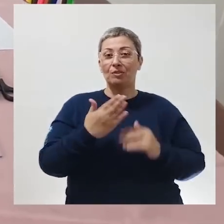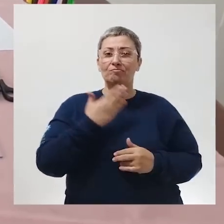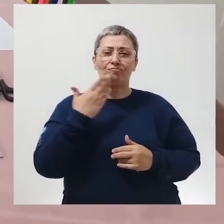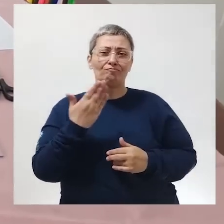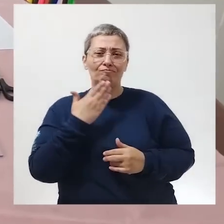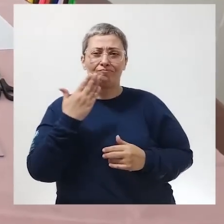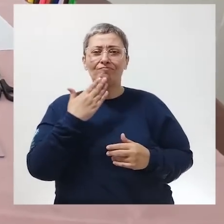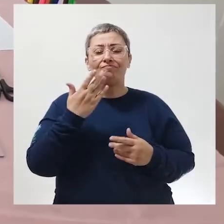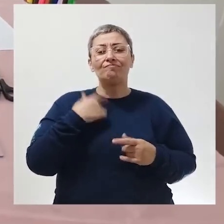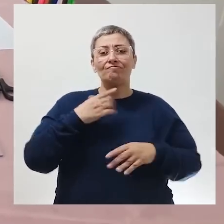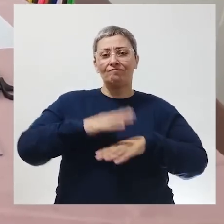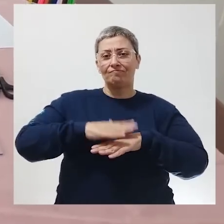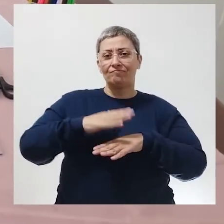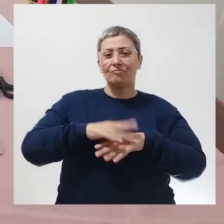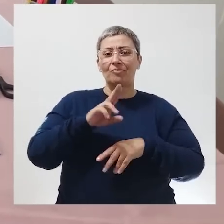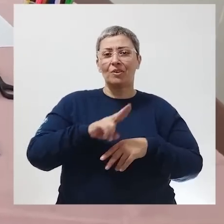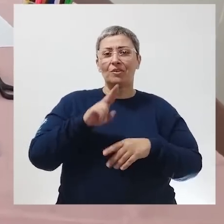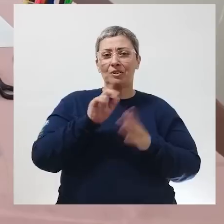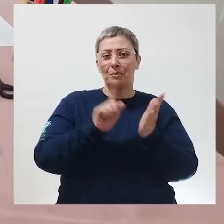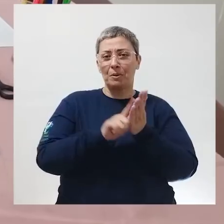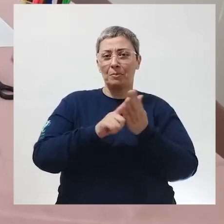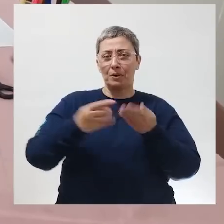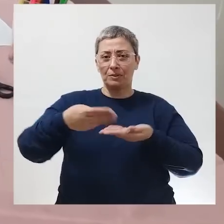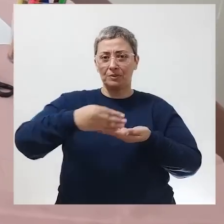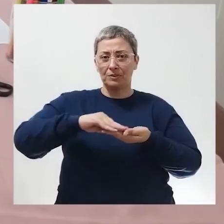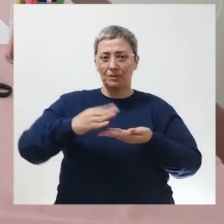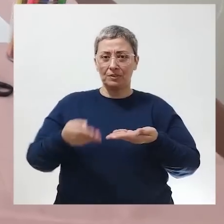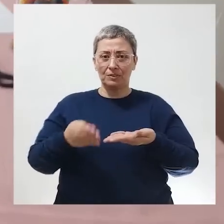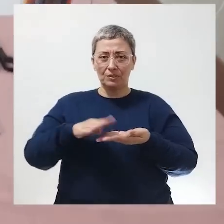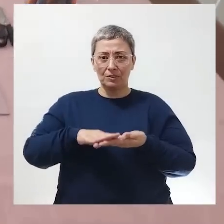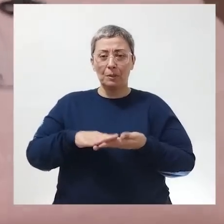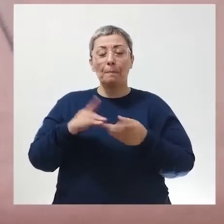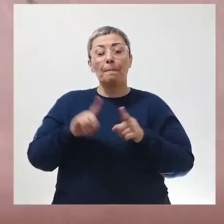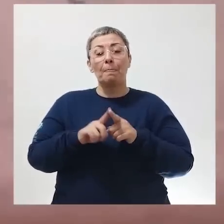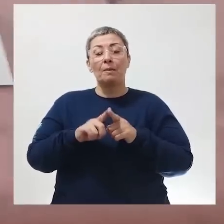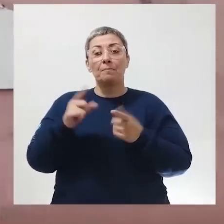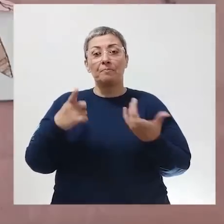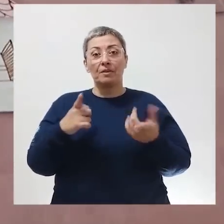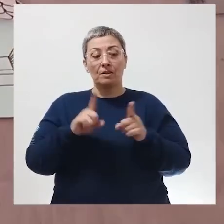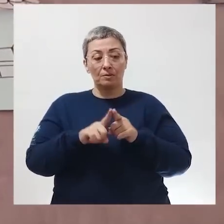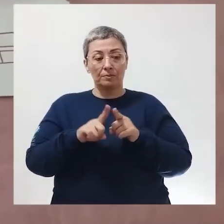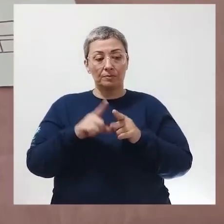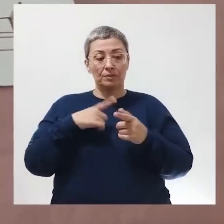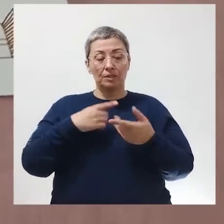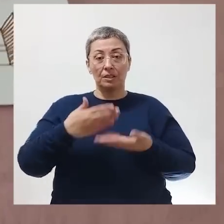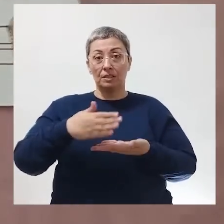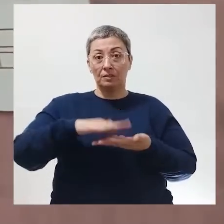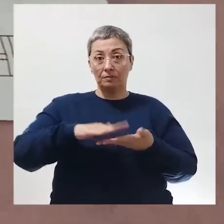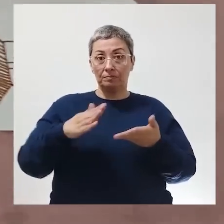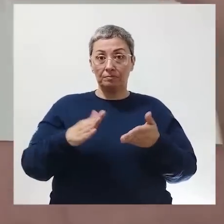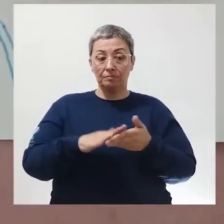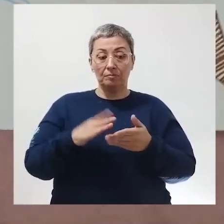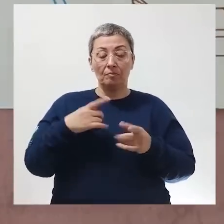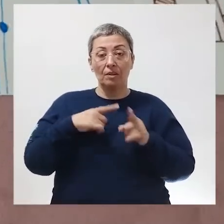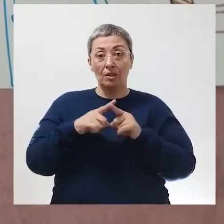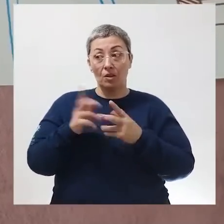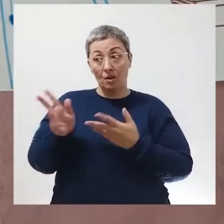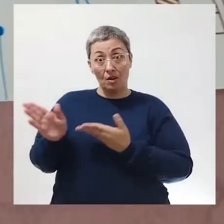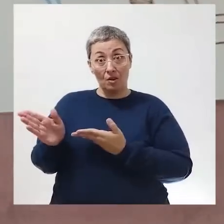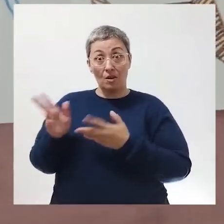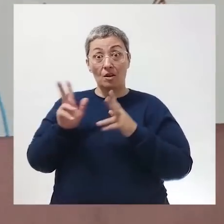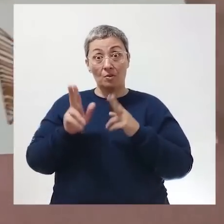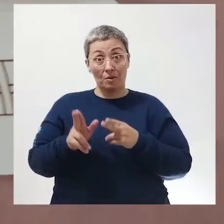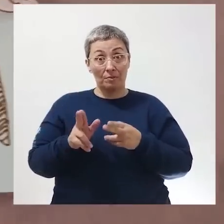fácil que a gente faz usando papel. É uma dobradura, tá bom? Então, para fazer uma casinha de dobradura como